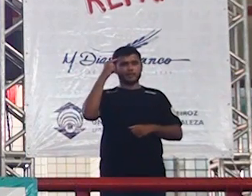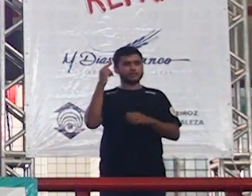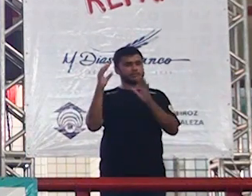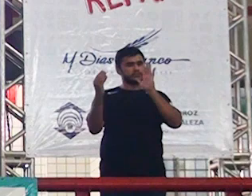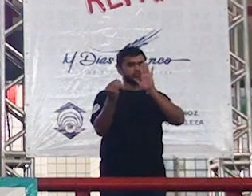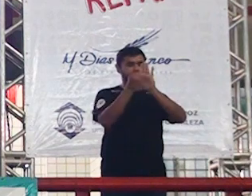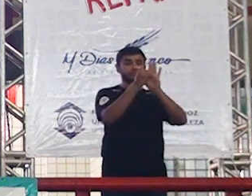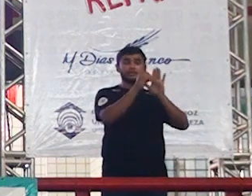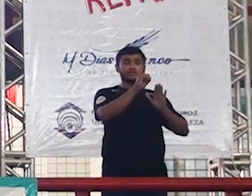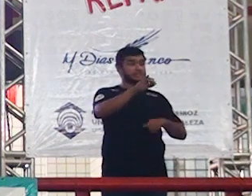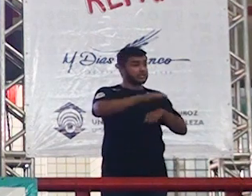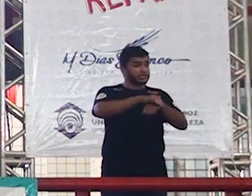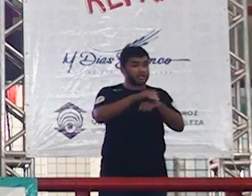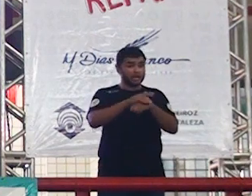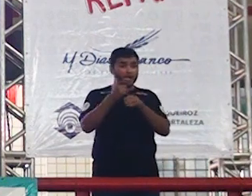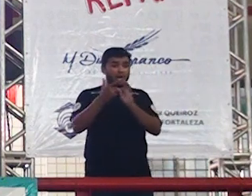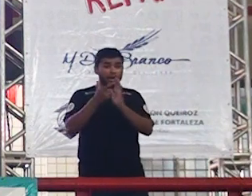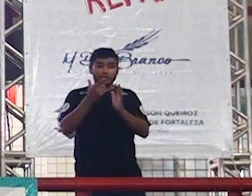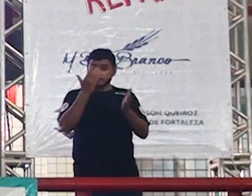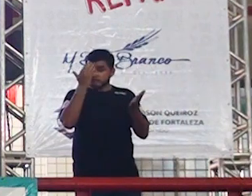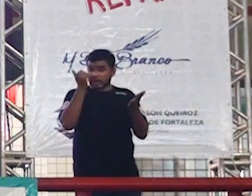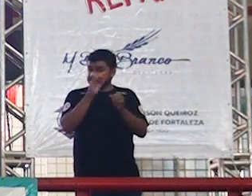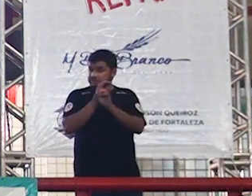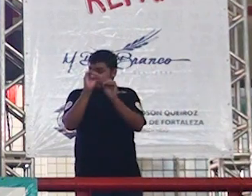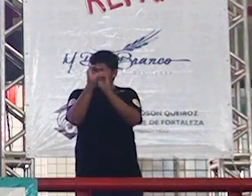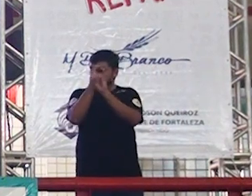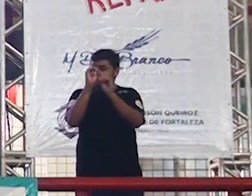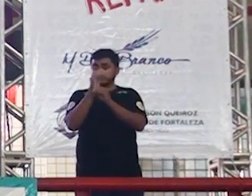não tem repertório ativar um negócio desse.